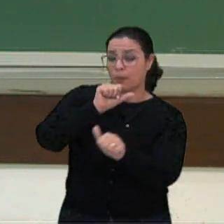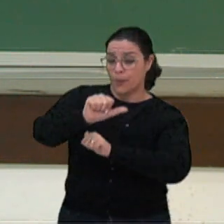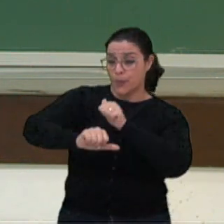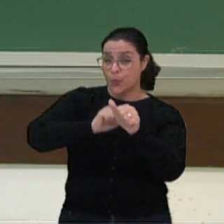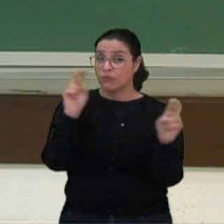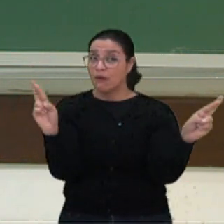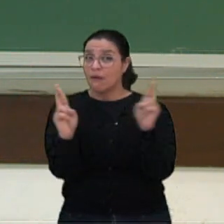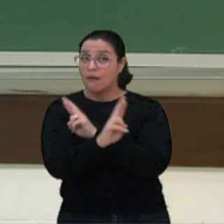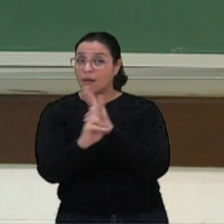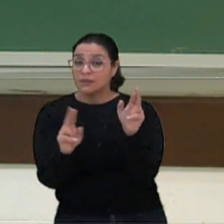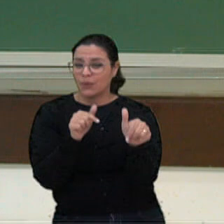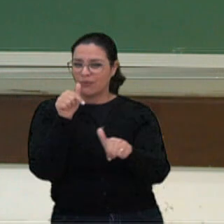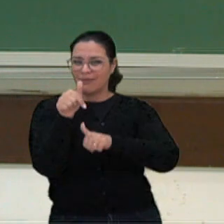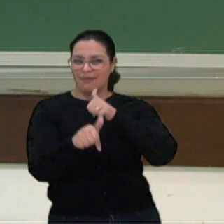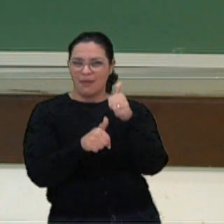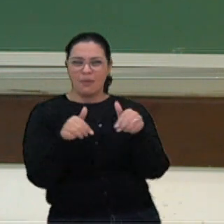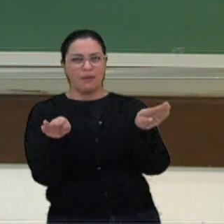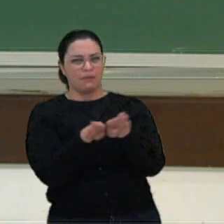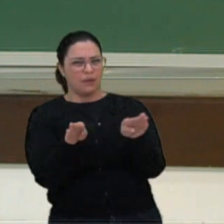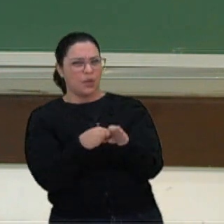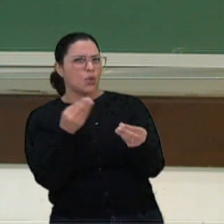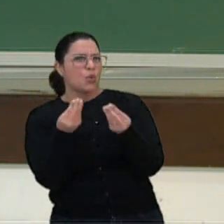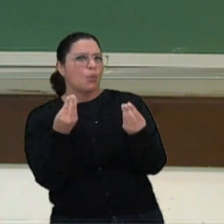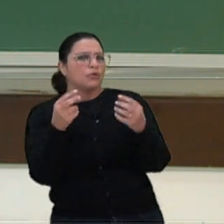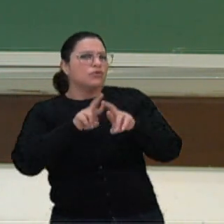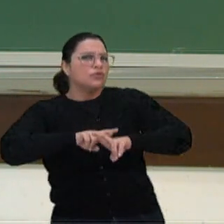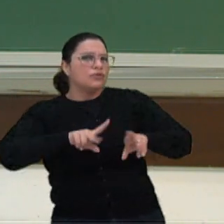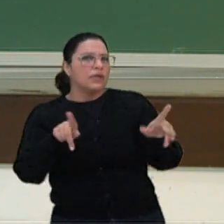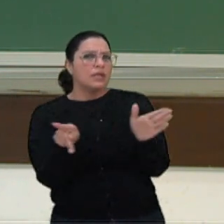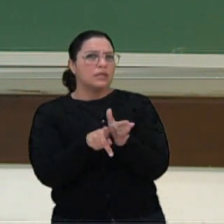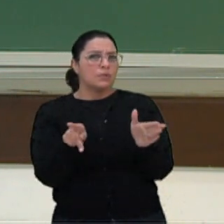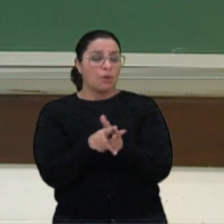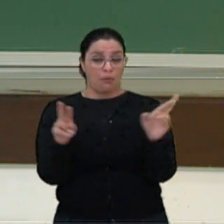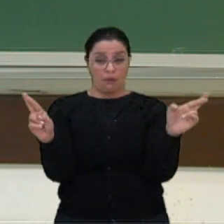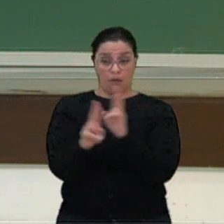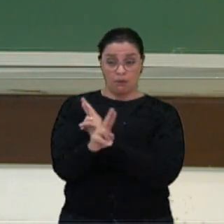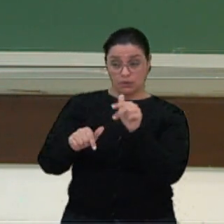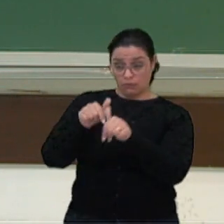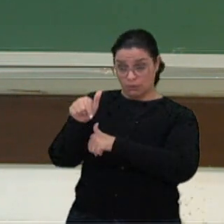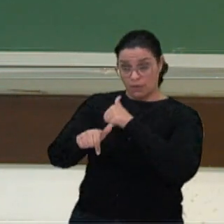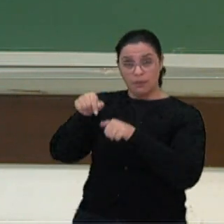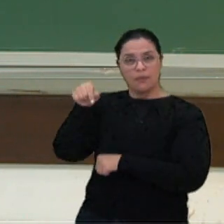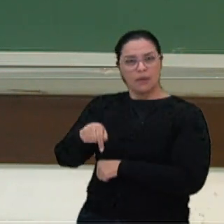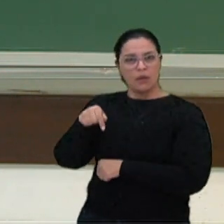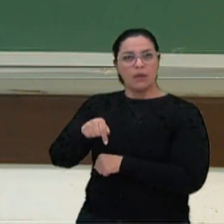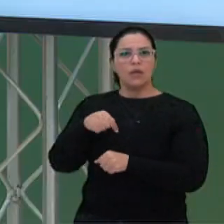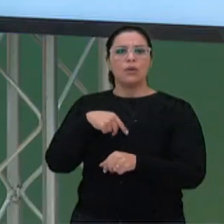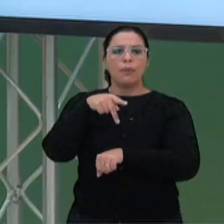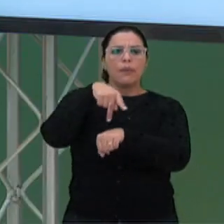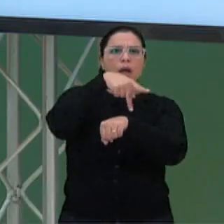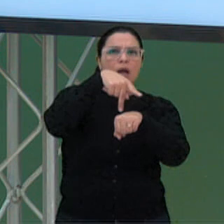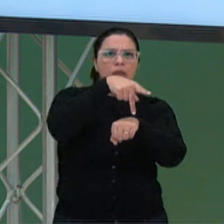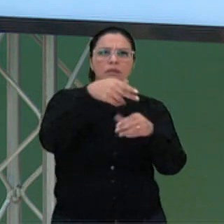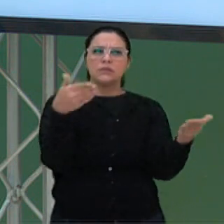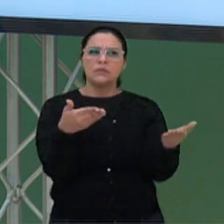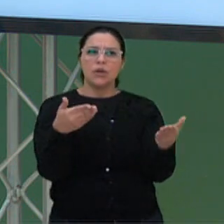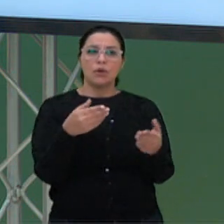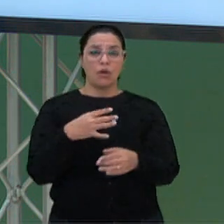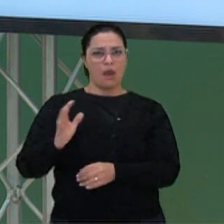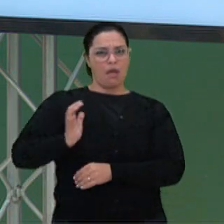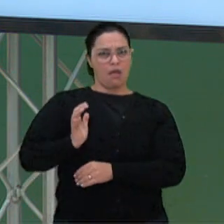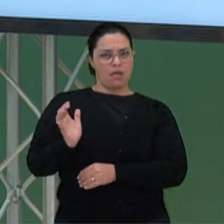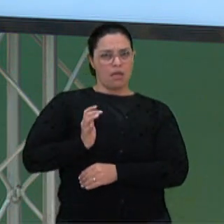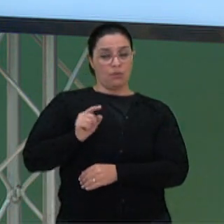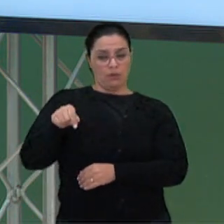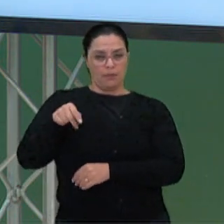modificam as relações de trabalho. Existem diferenças entre relações de trabalho, por exemplo, de países ricos para